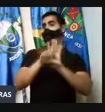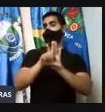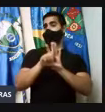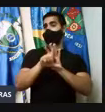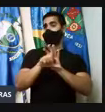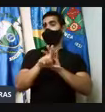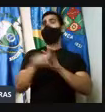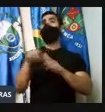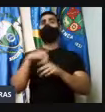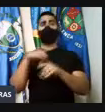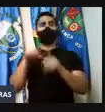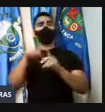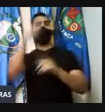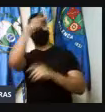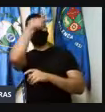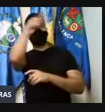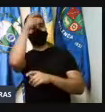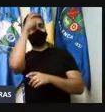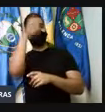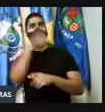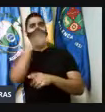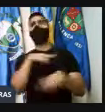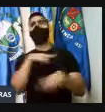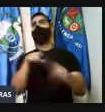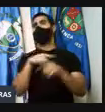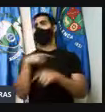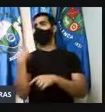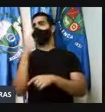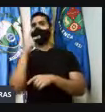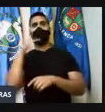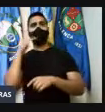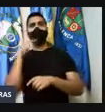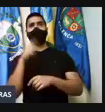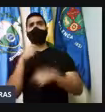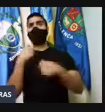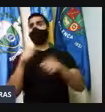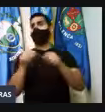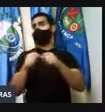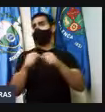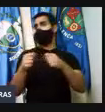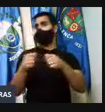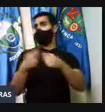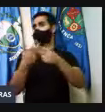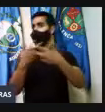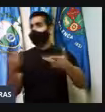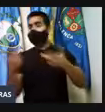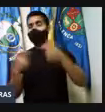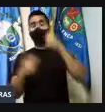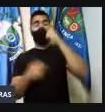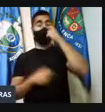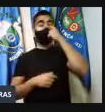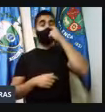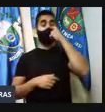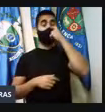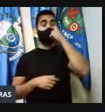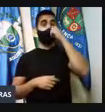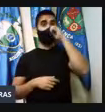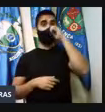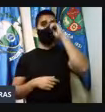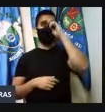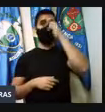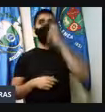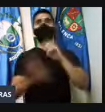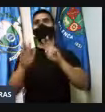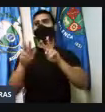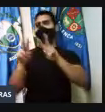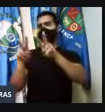tem uma prefeitura e temos nós aqui, a gente tem que fazer jus. A gente tem visto cidades